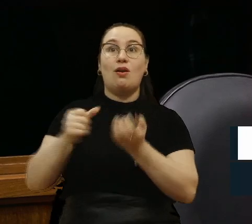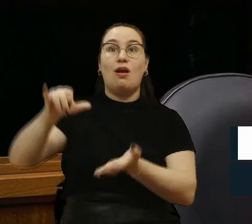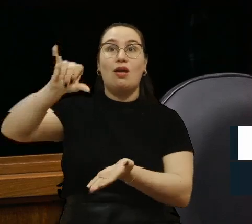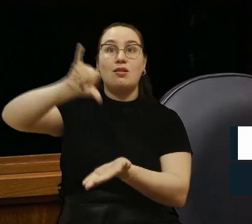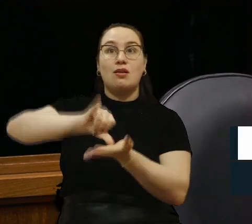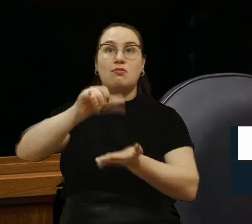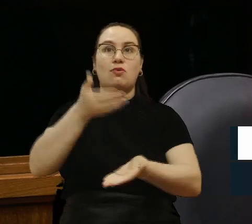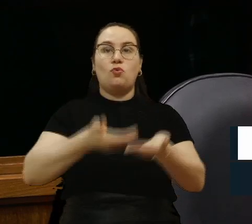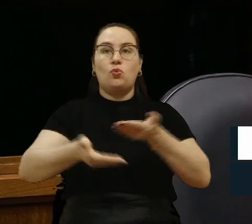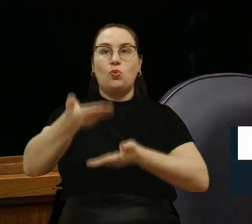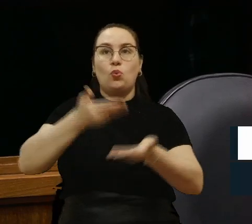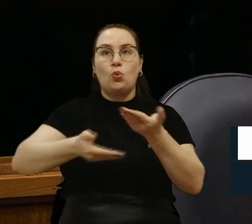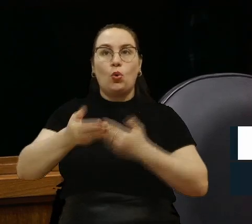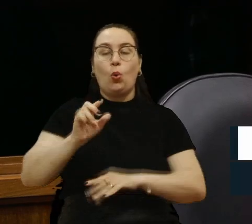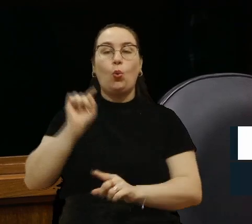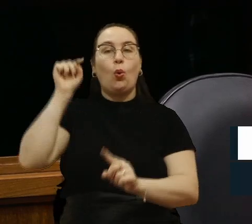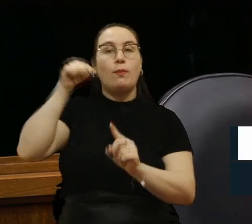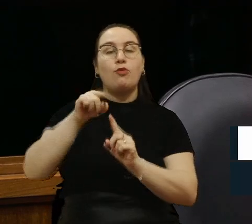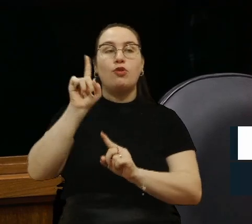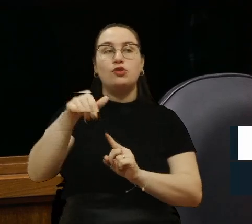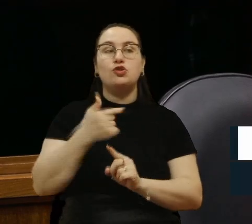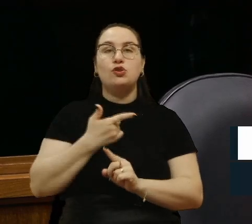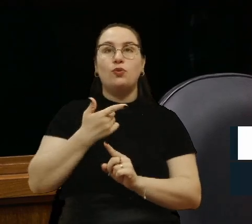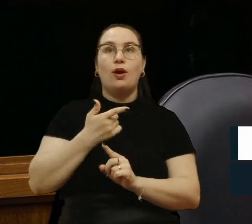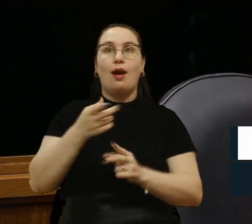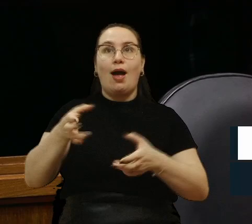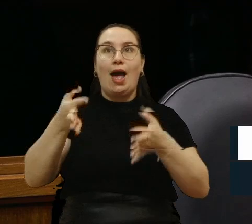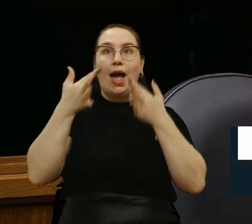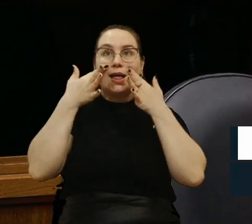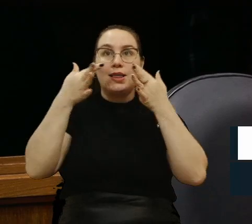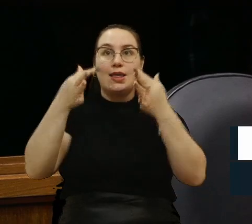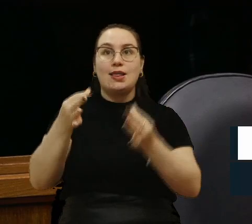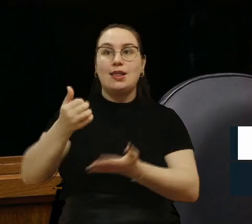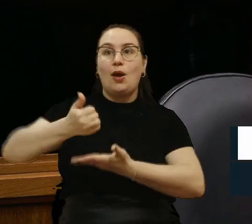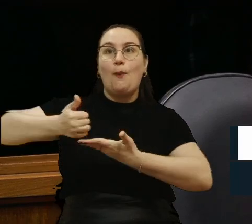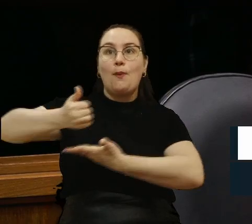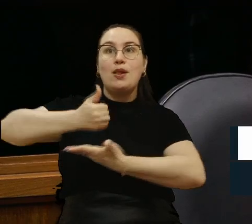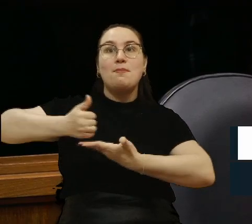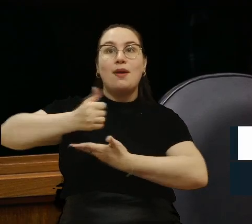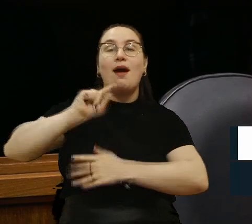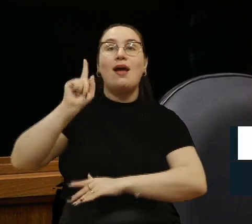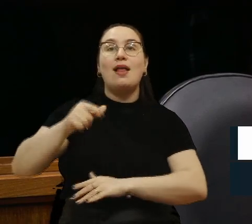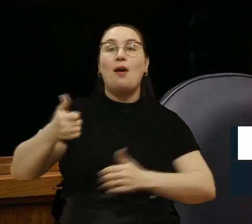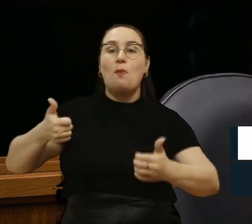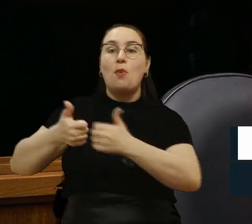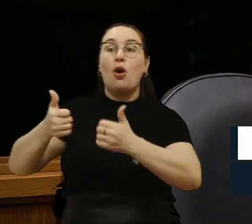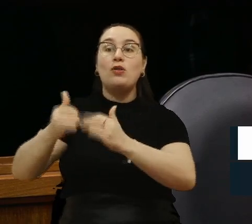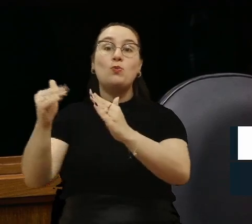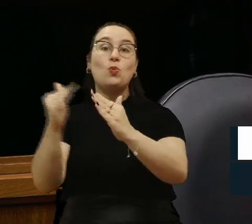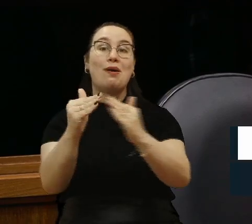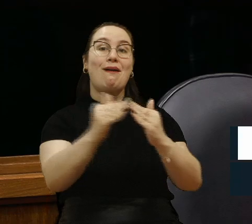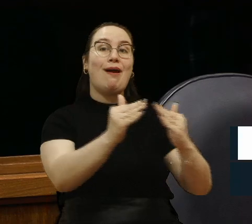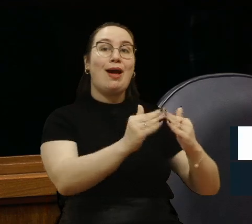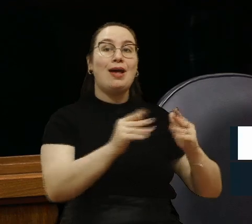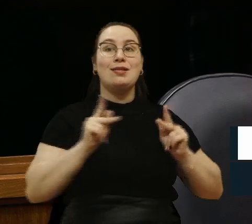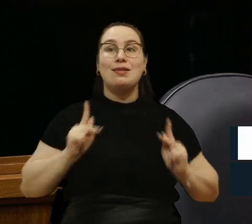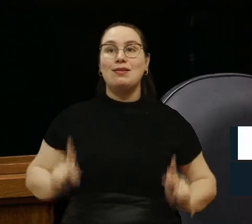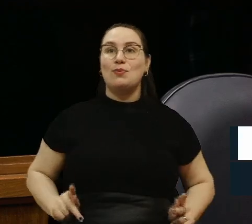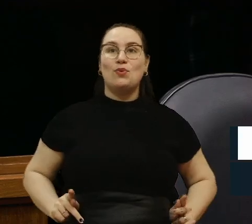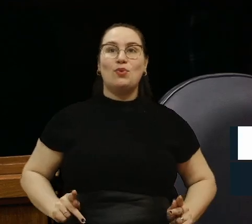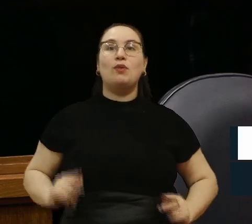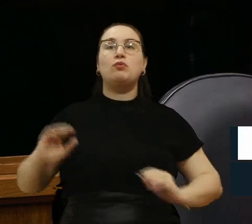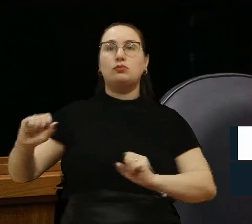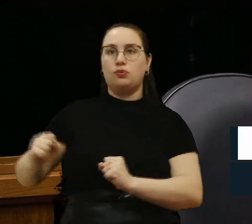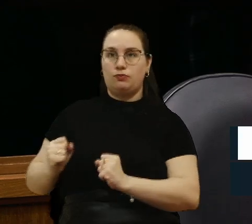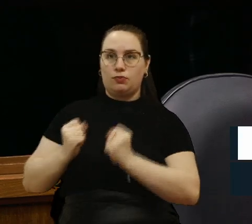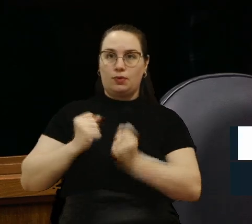dos atendimentos? O objetivo da atenção primária é que esteja perto da casa das pessoas. Nós defendemos que